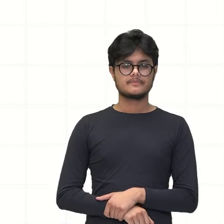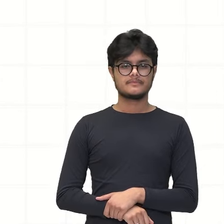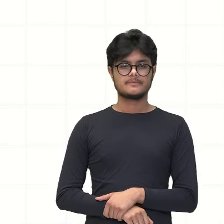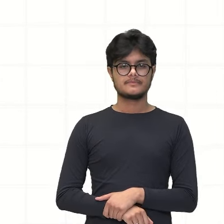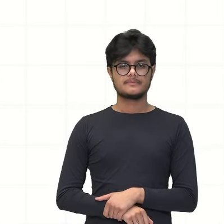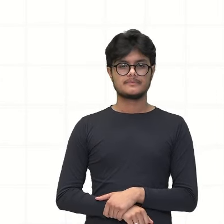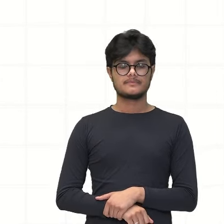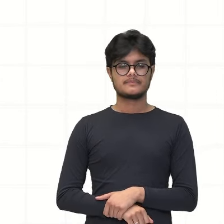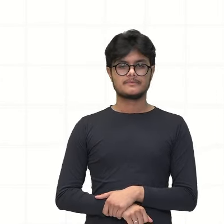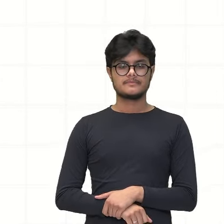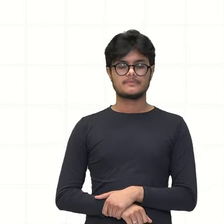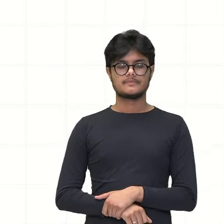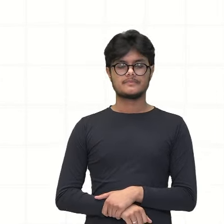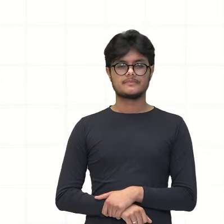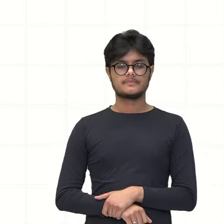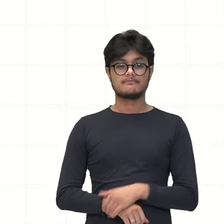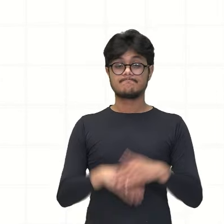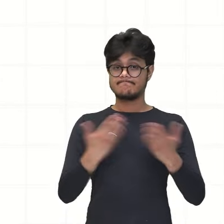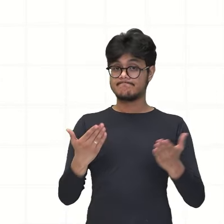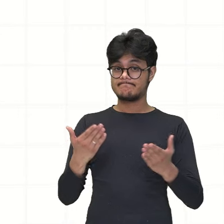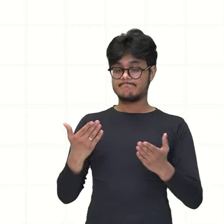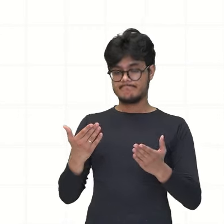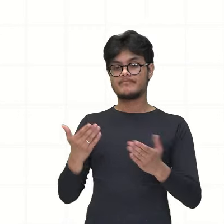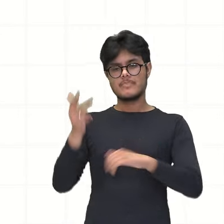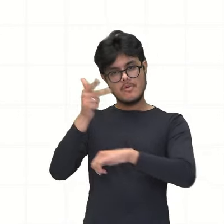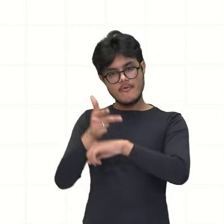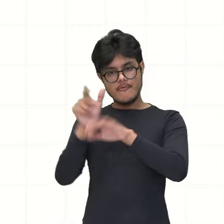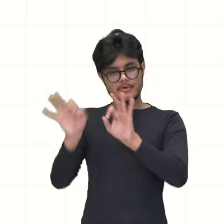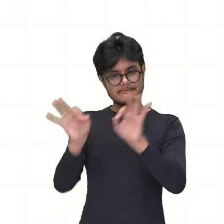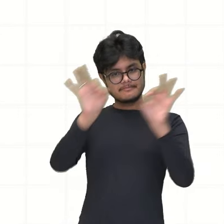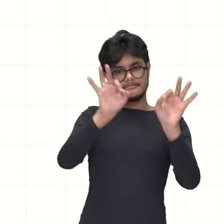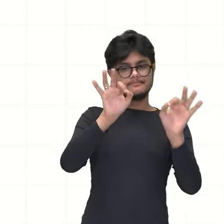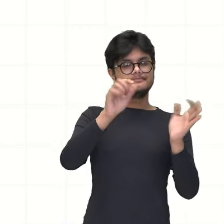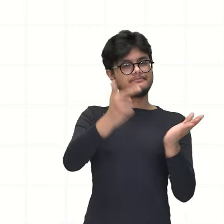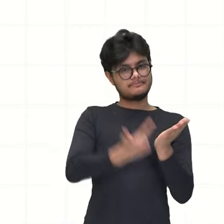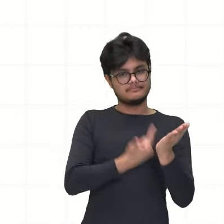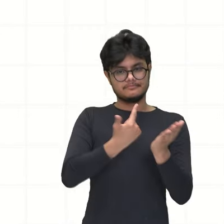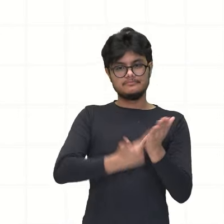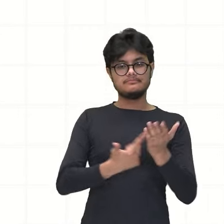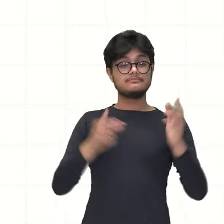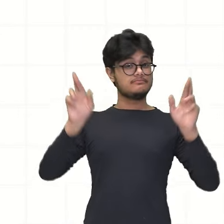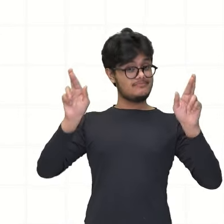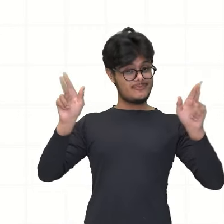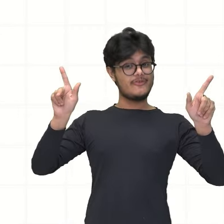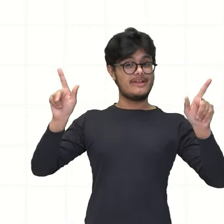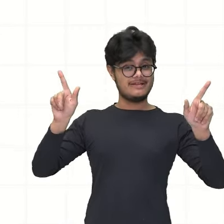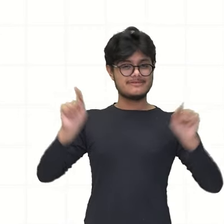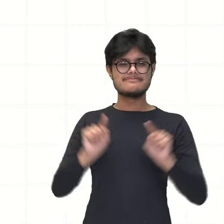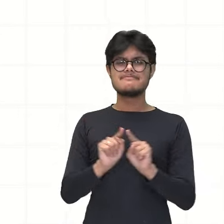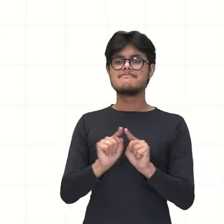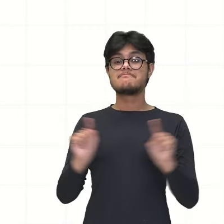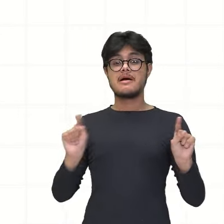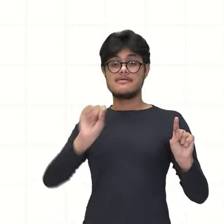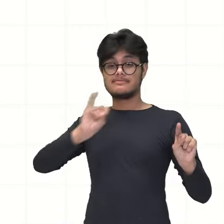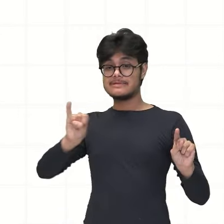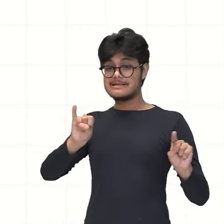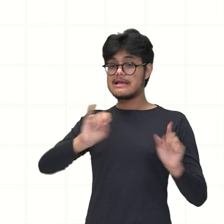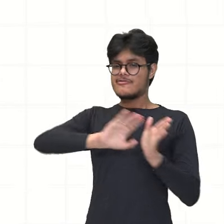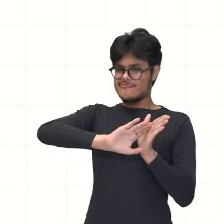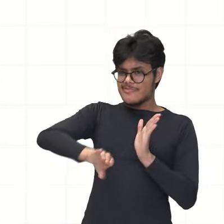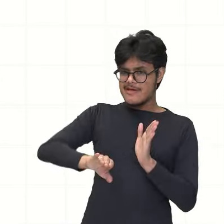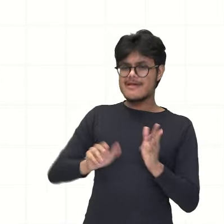Lembrando lá do vídeo, os valores eram até bem diferentes, porém o desconto